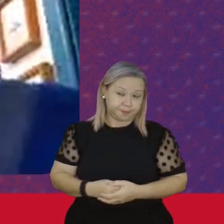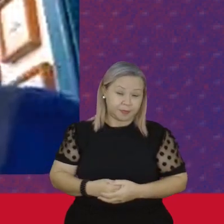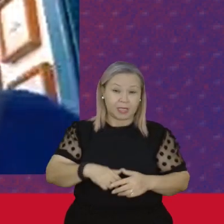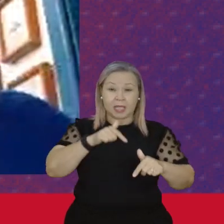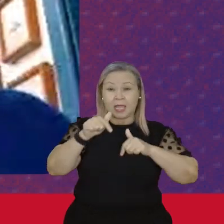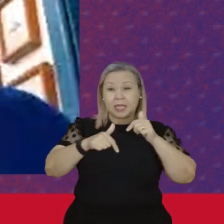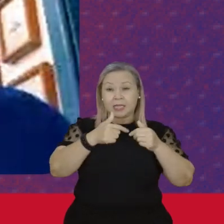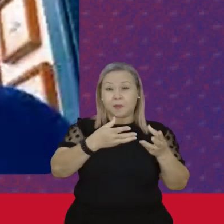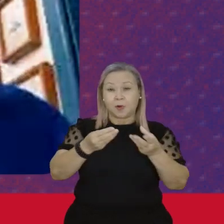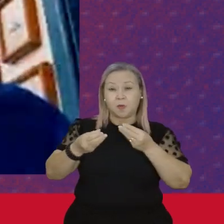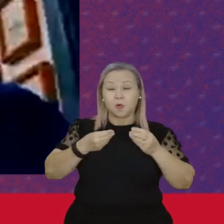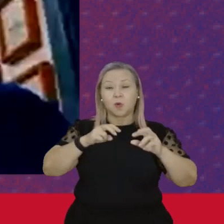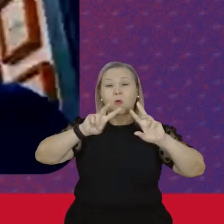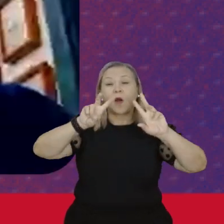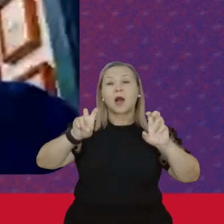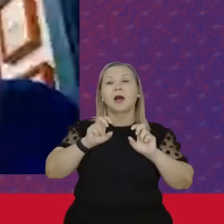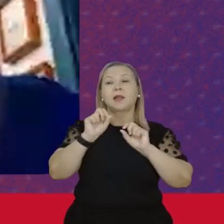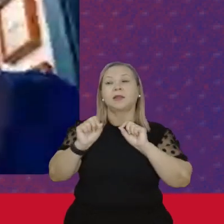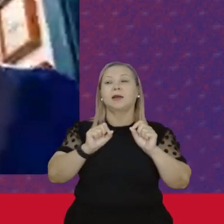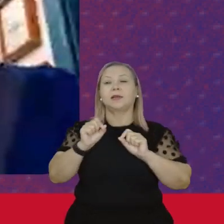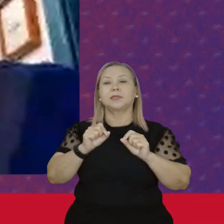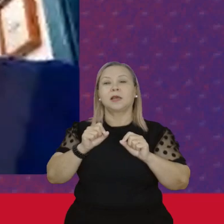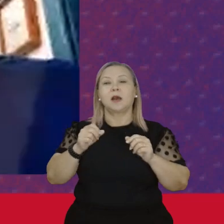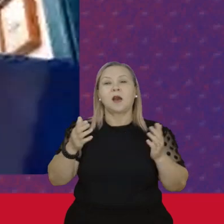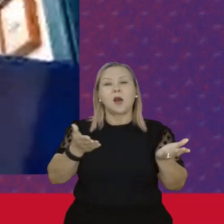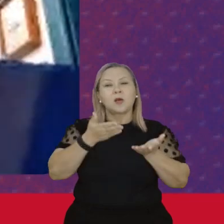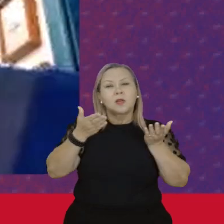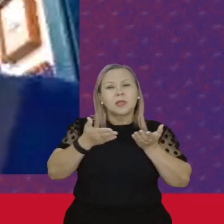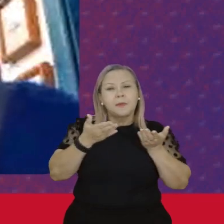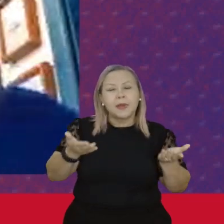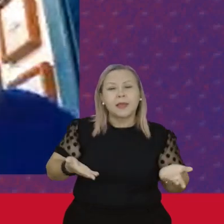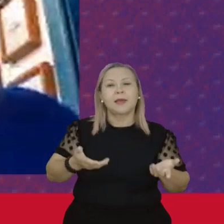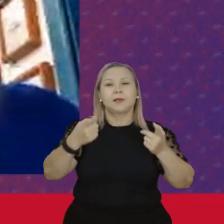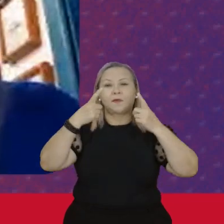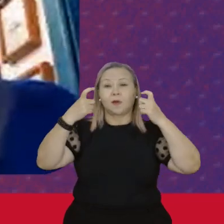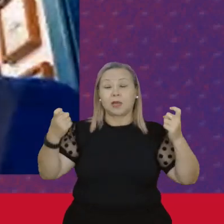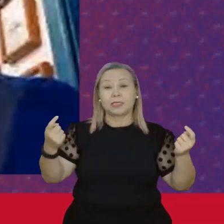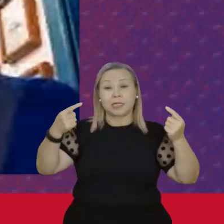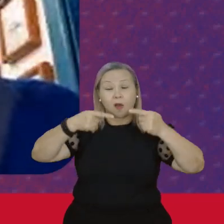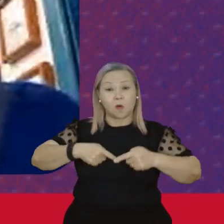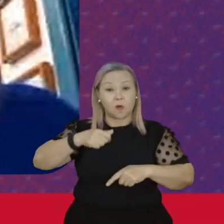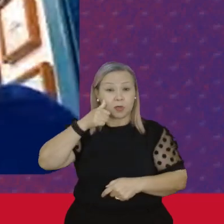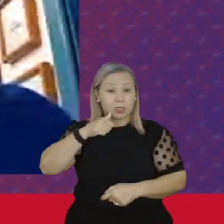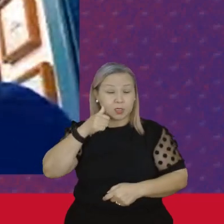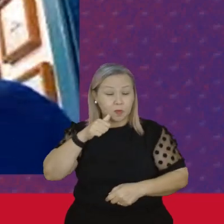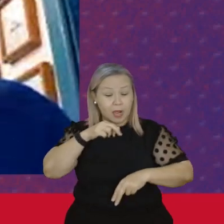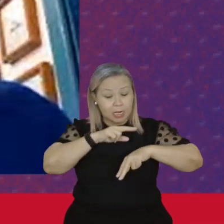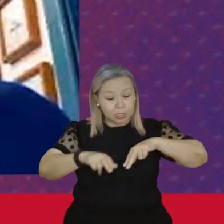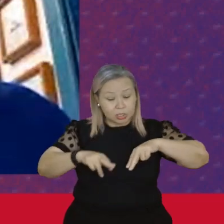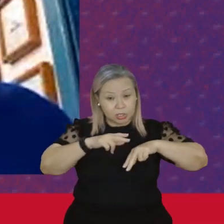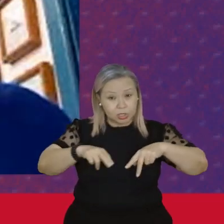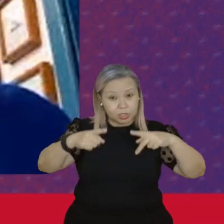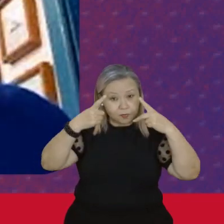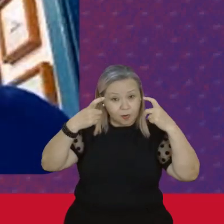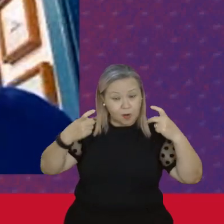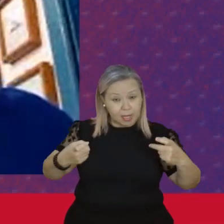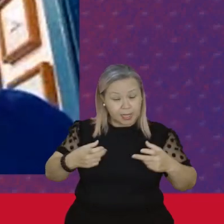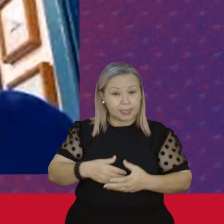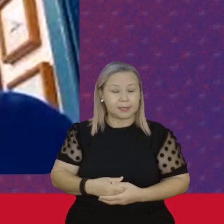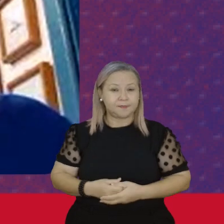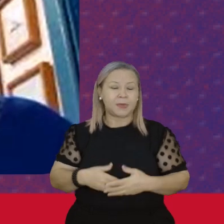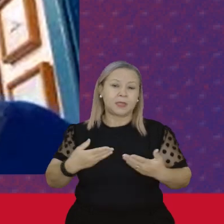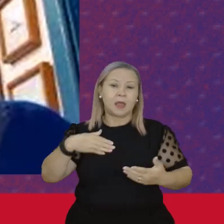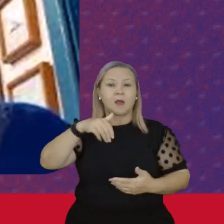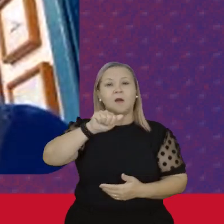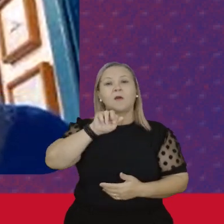com ela na questão do enfrentamento da violência contra as mulheres, da violência de gênero. Então,